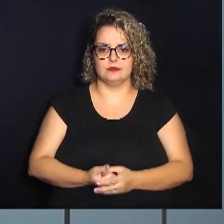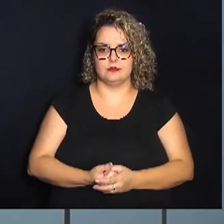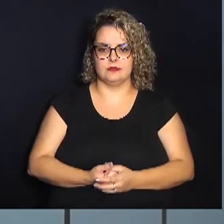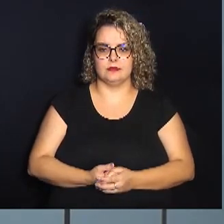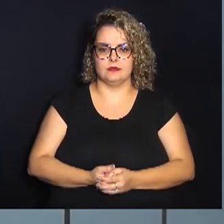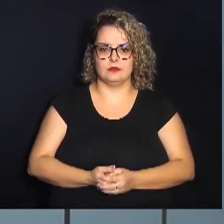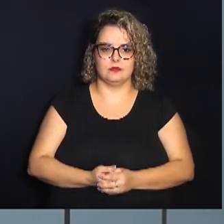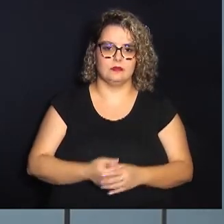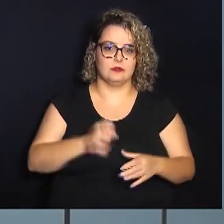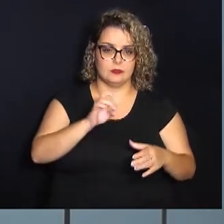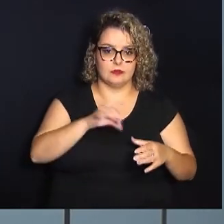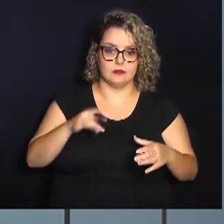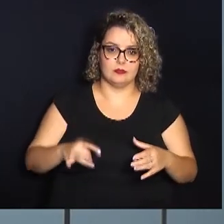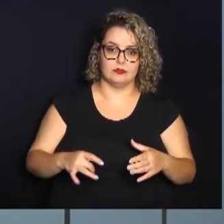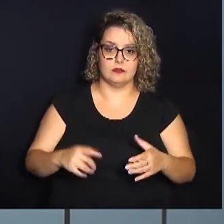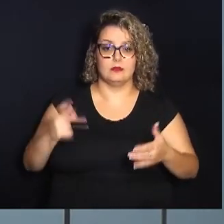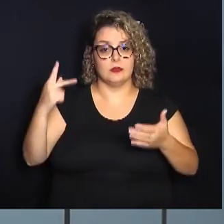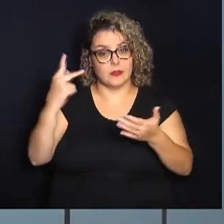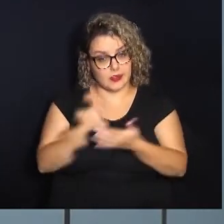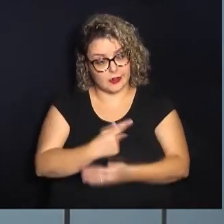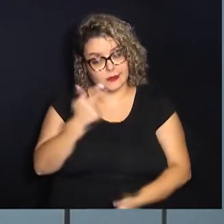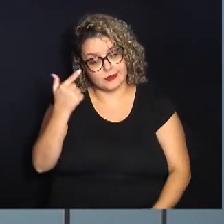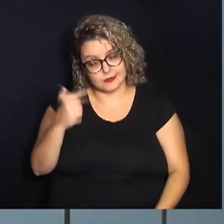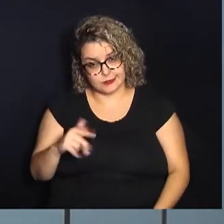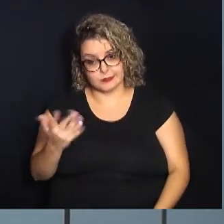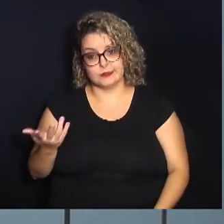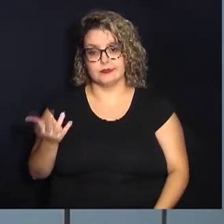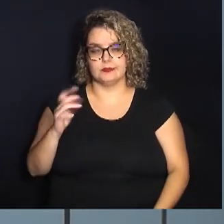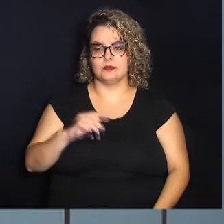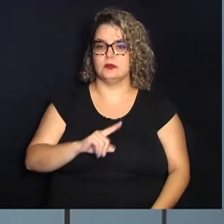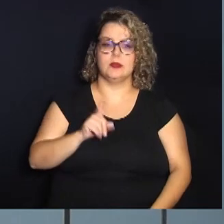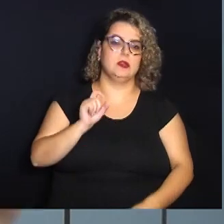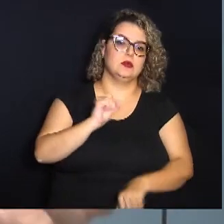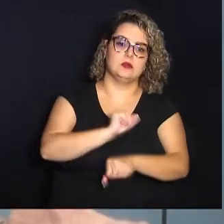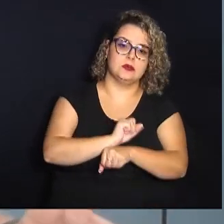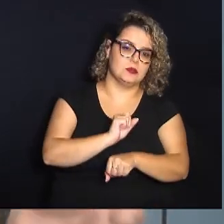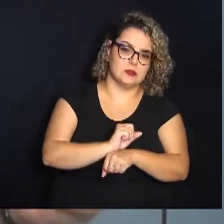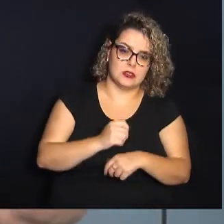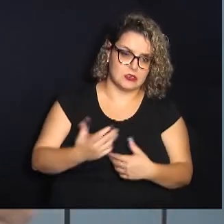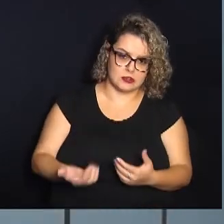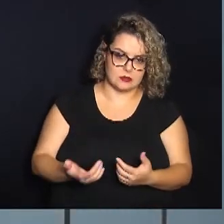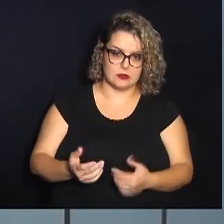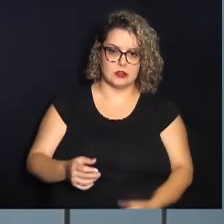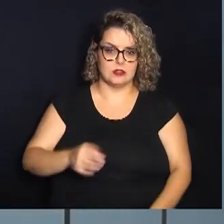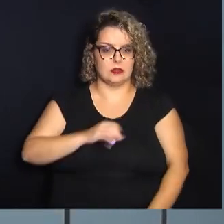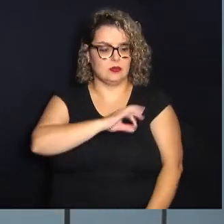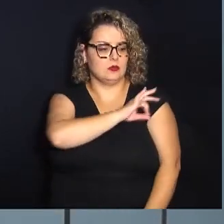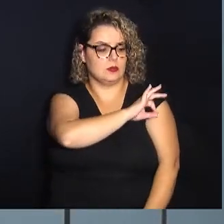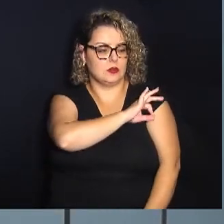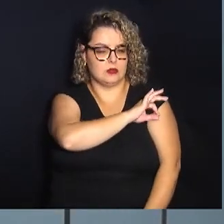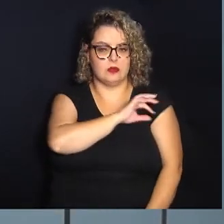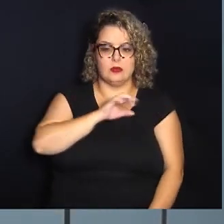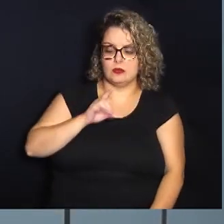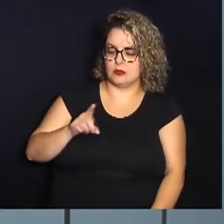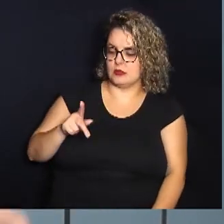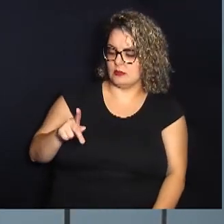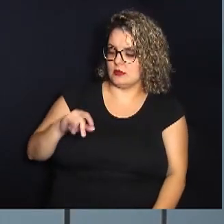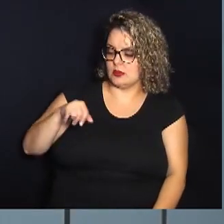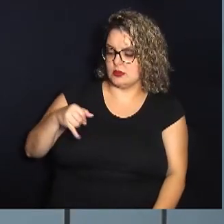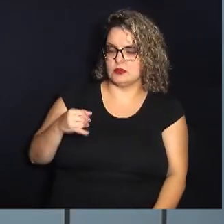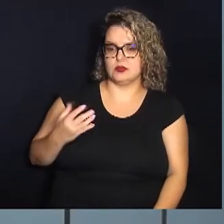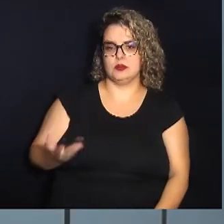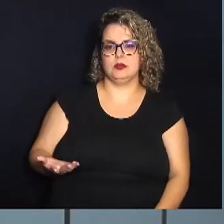árvore, mas planta errado de novo, novamente. Eles não esperam que a prefeitura ou o DPJ também